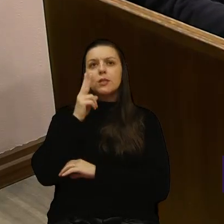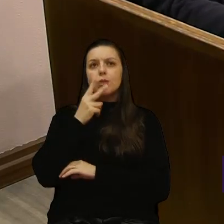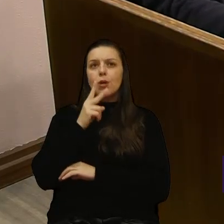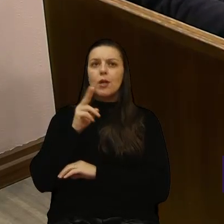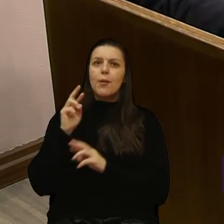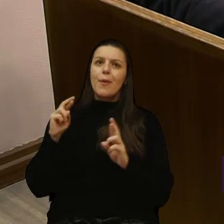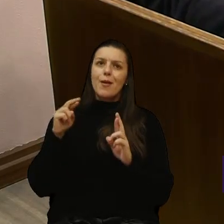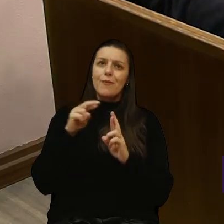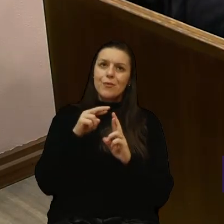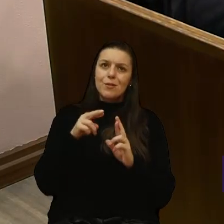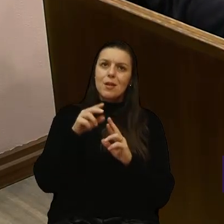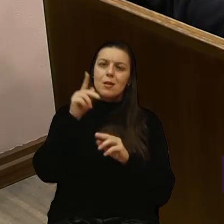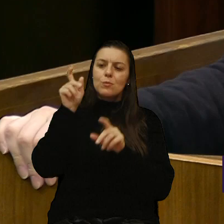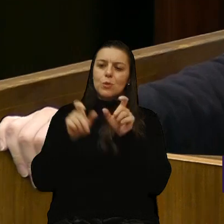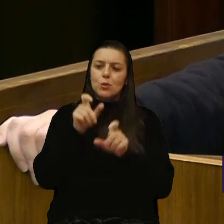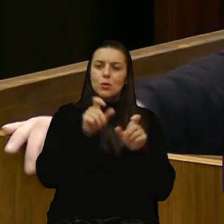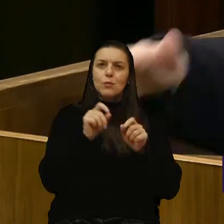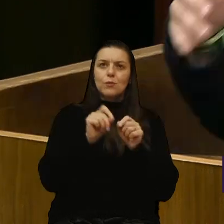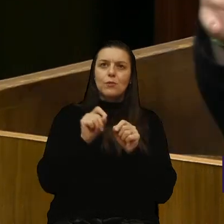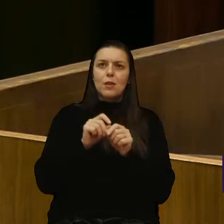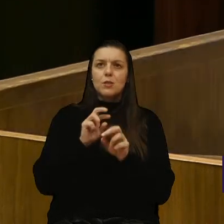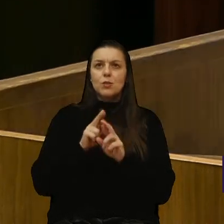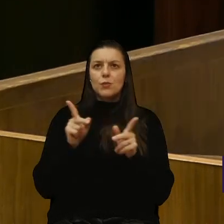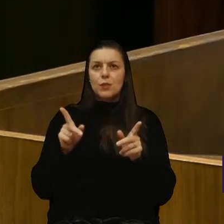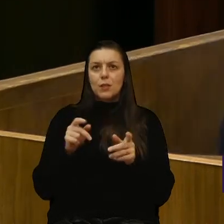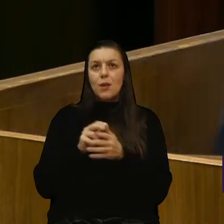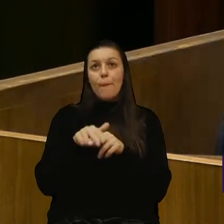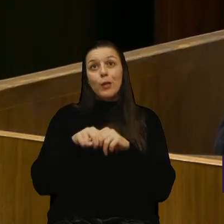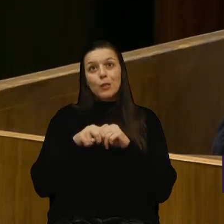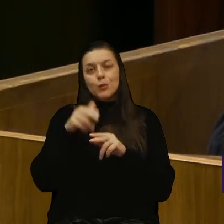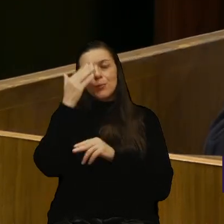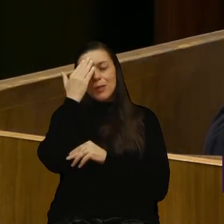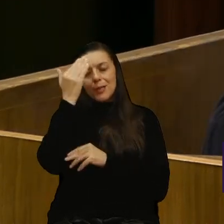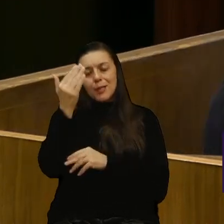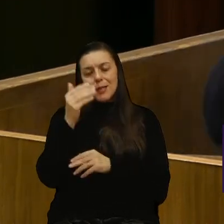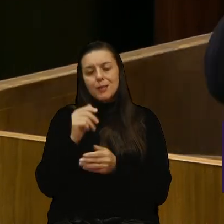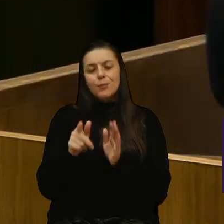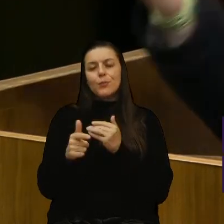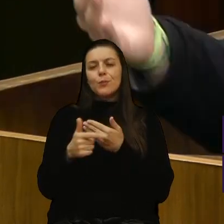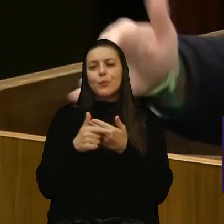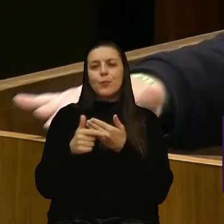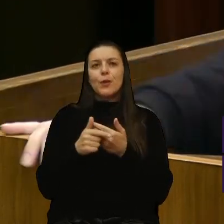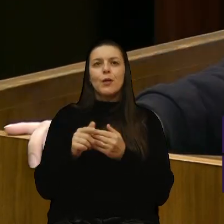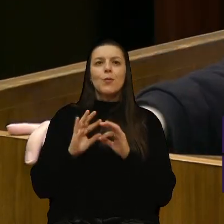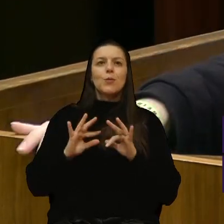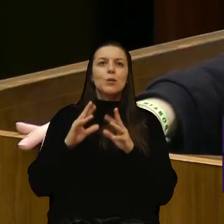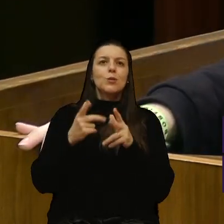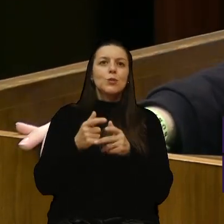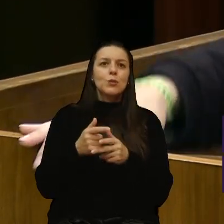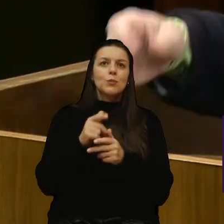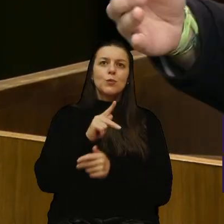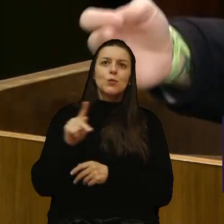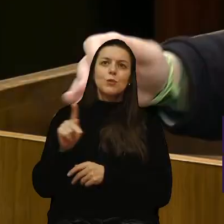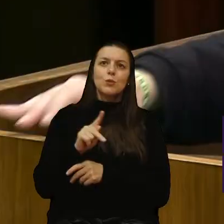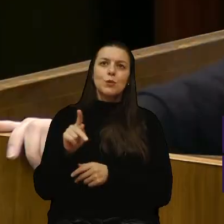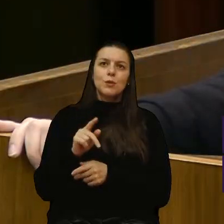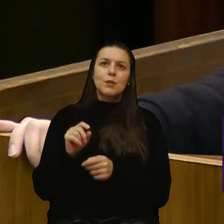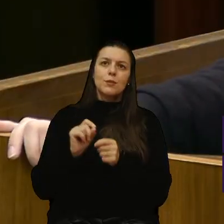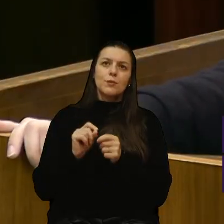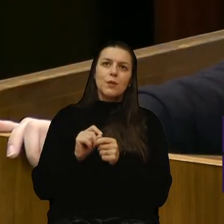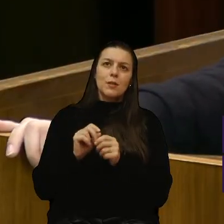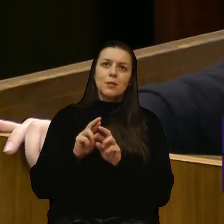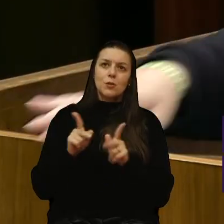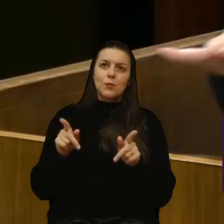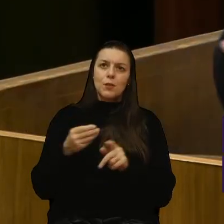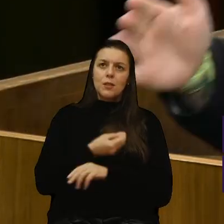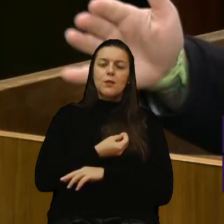referenciar as pessoas que realmente fazem a diferença na nossa cidade. Por isso, obrigada, professora Ana, pelo seu papel e por todos os professores e professoras que fazem a